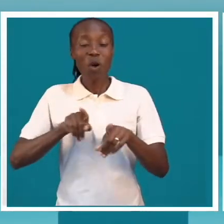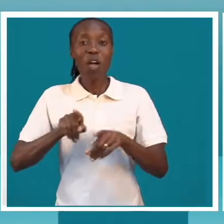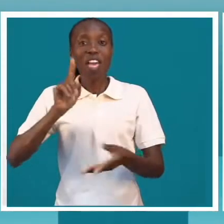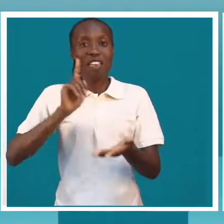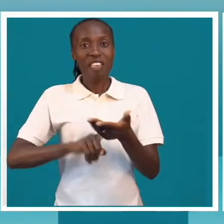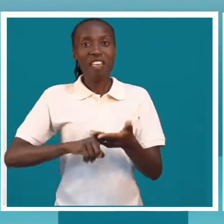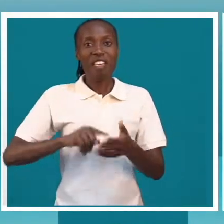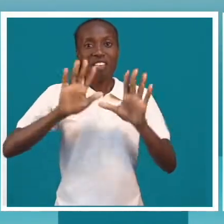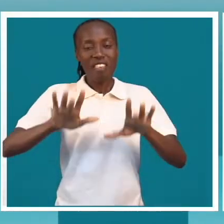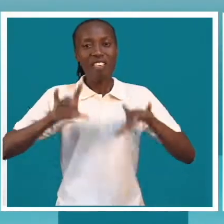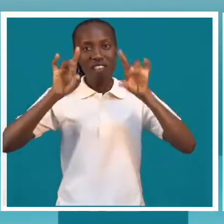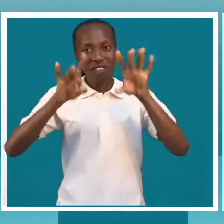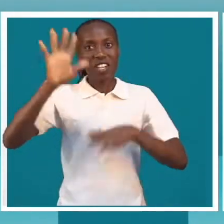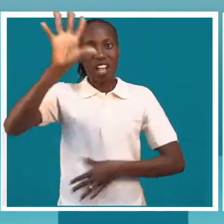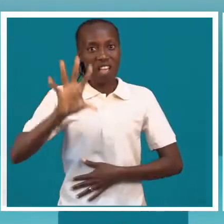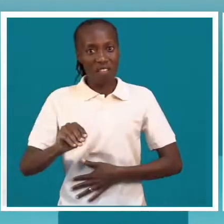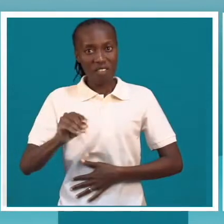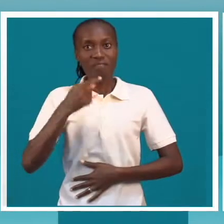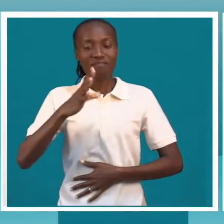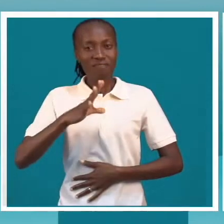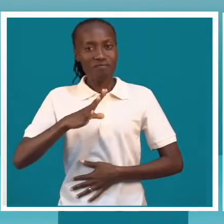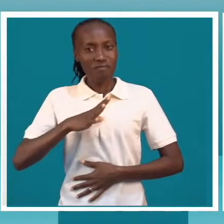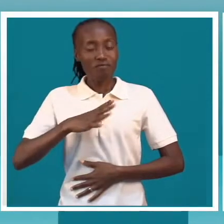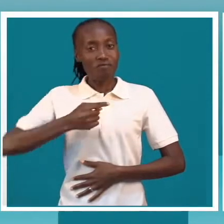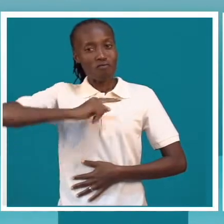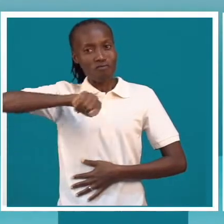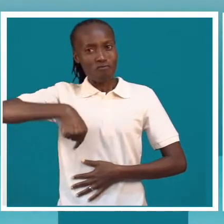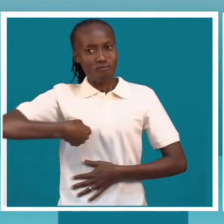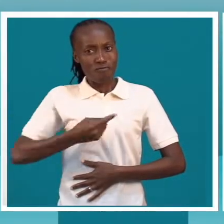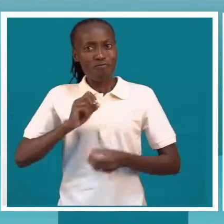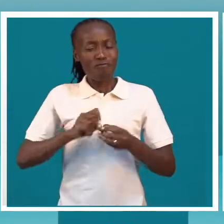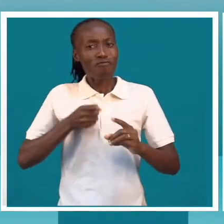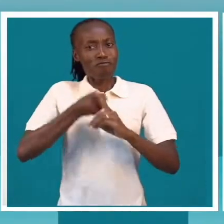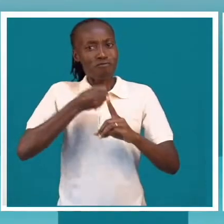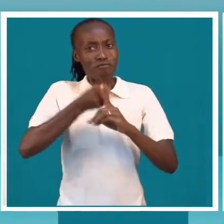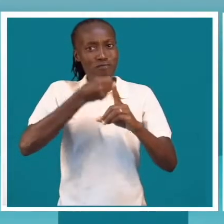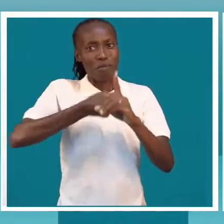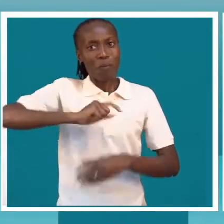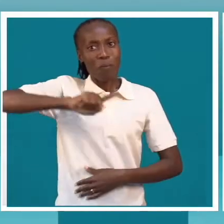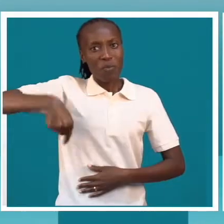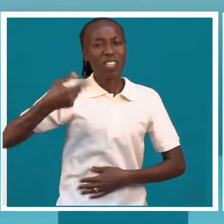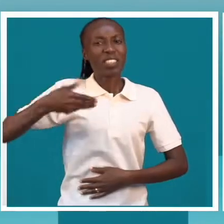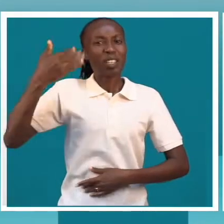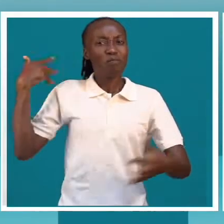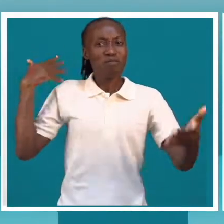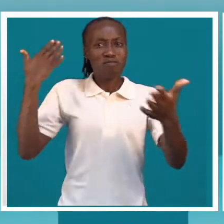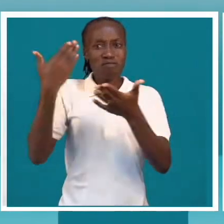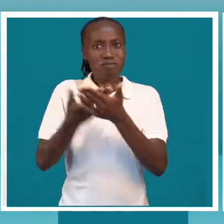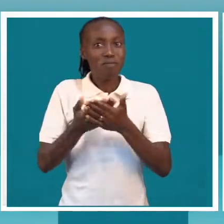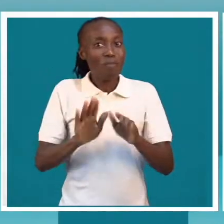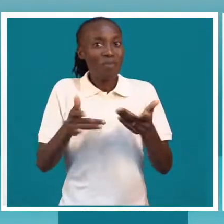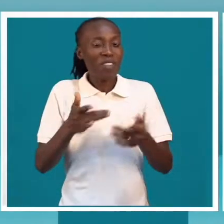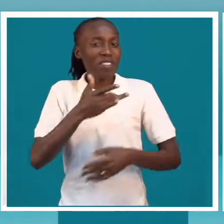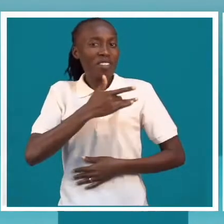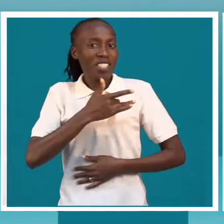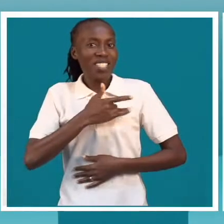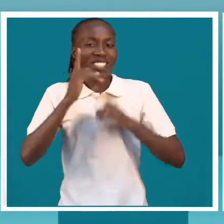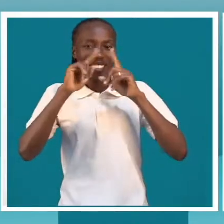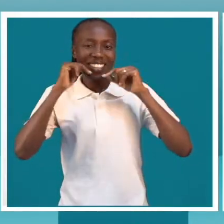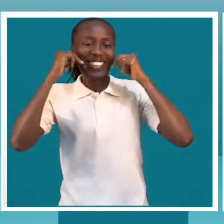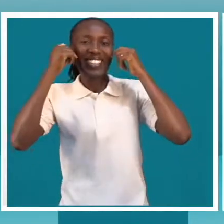essa produção era um jornal, era resultado do esforço que nós fizemos desde há muito tempo